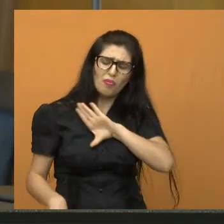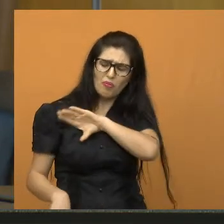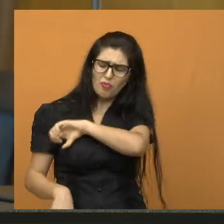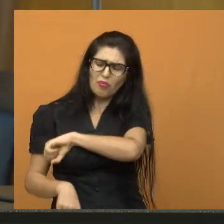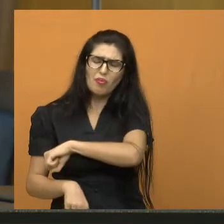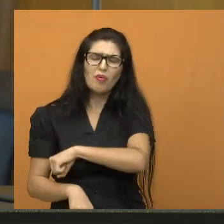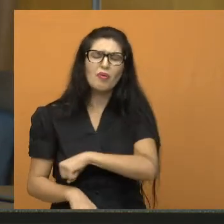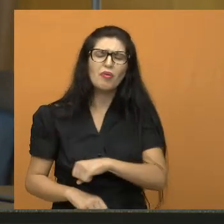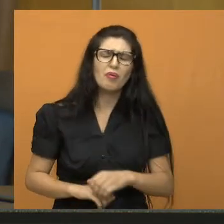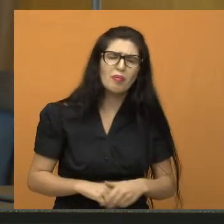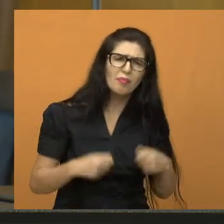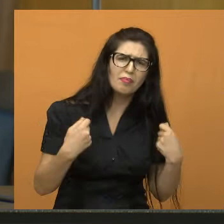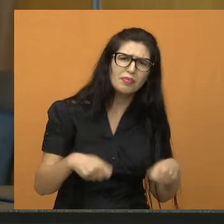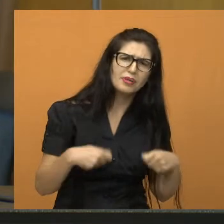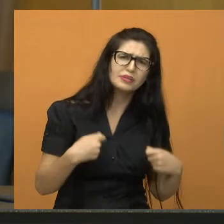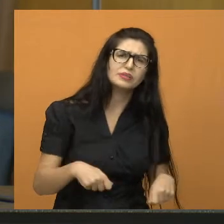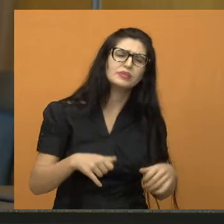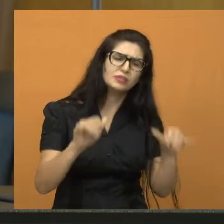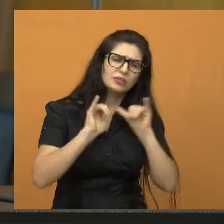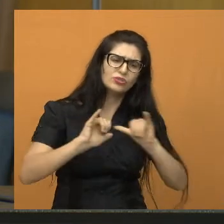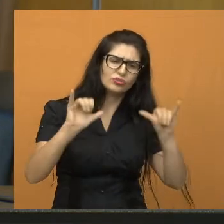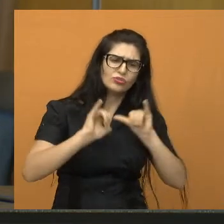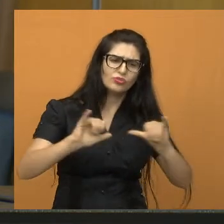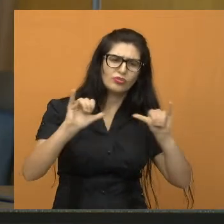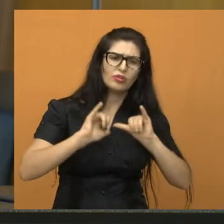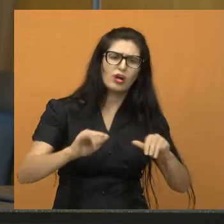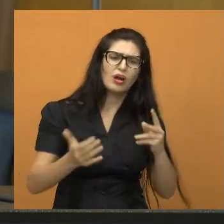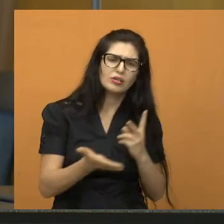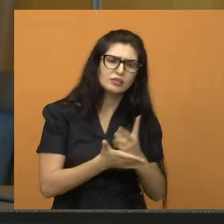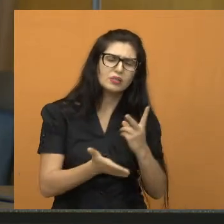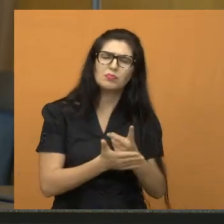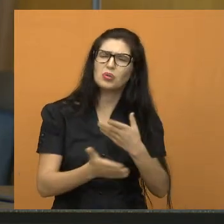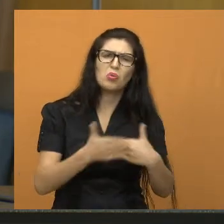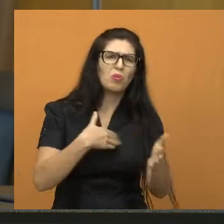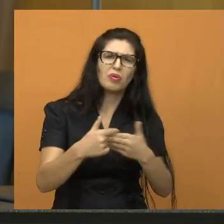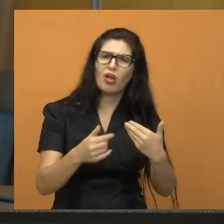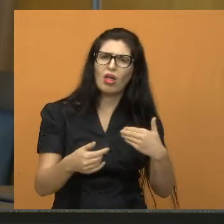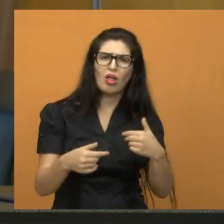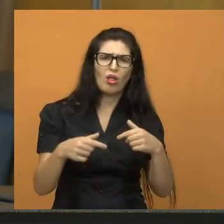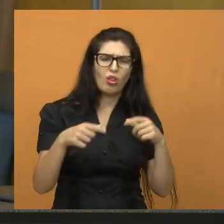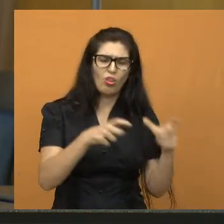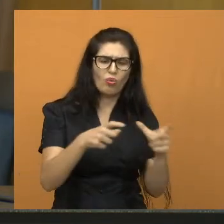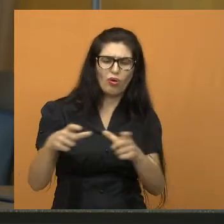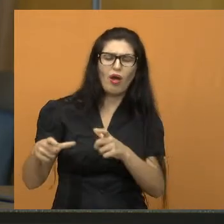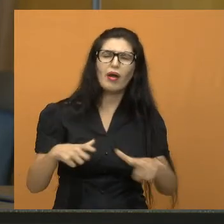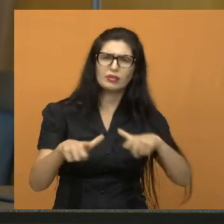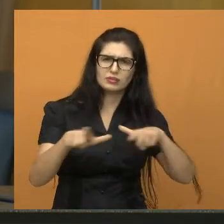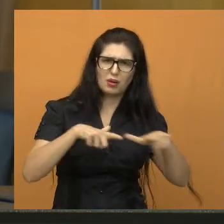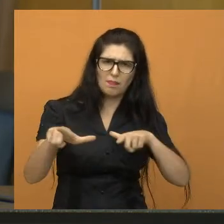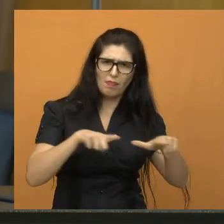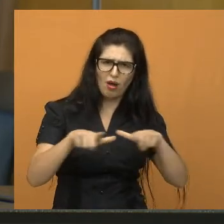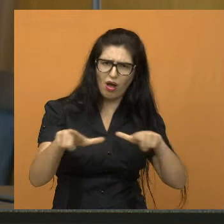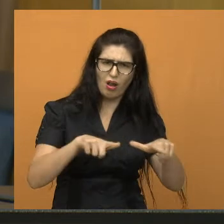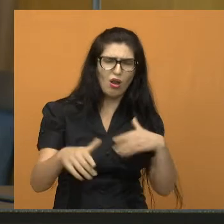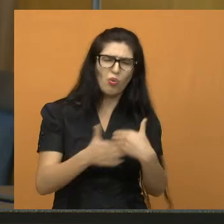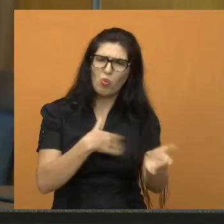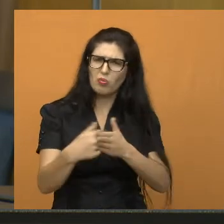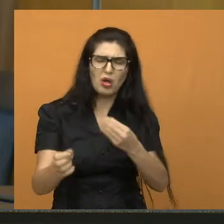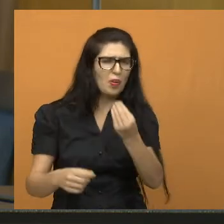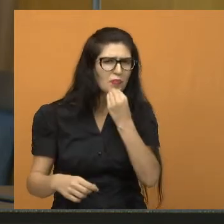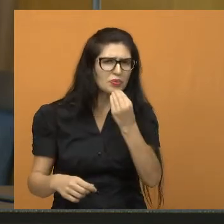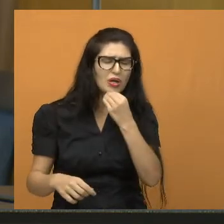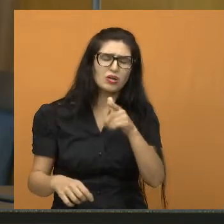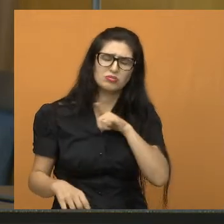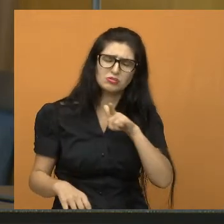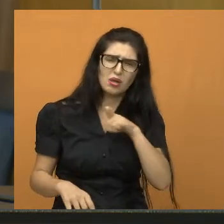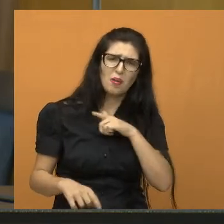precisa, como cristão, estabelecer em qualquer momento que a gente ocupe, qualquer cargo que a gente ocupe, ou qualquer momento, qualquer oportunidade que a gente tenha. Mas é